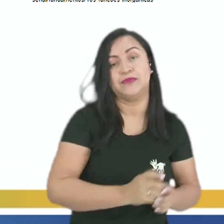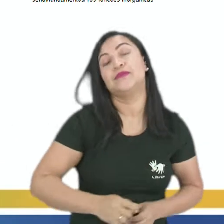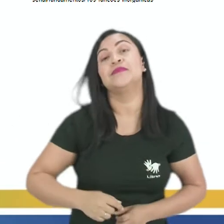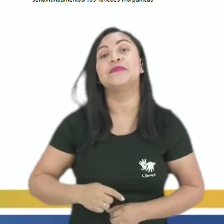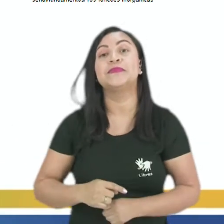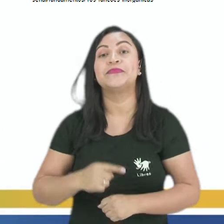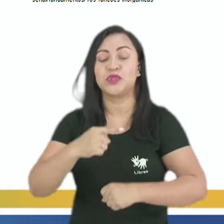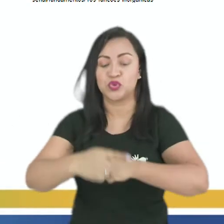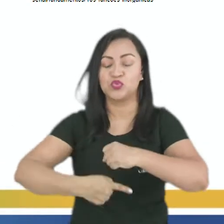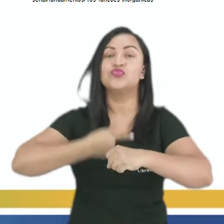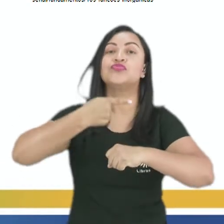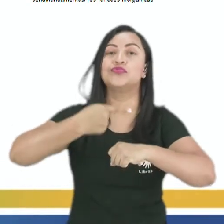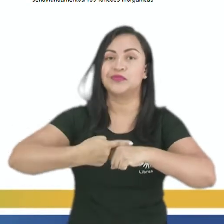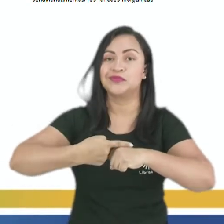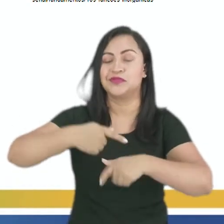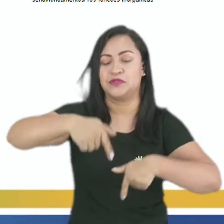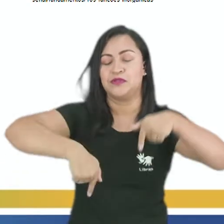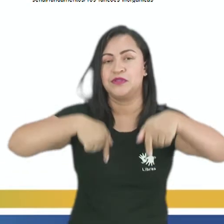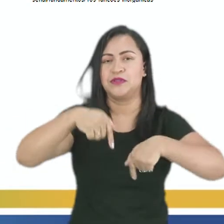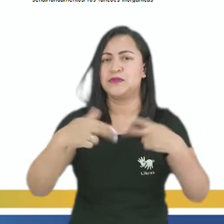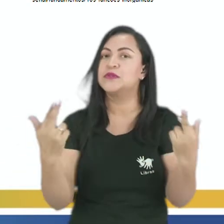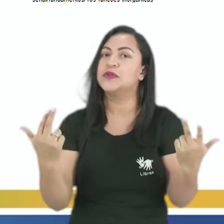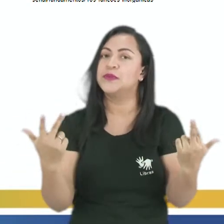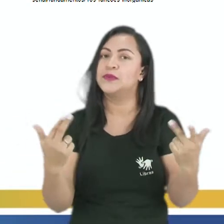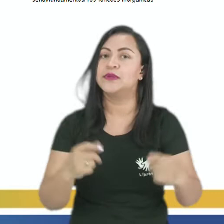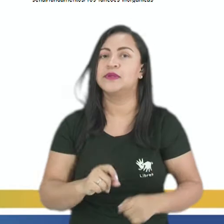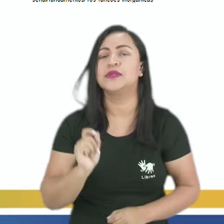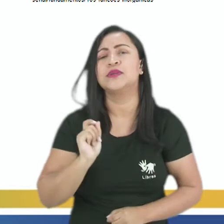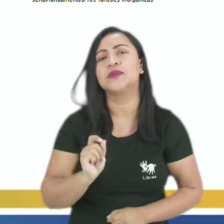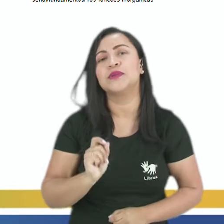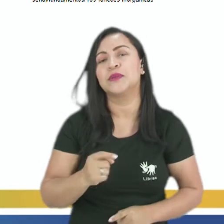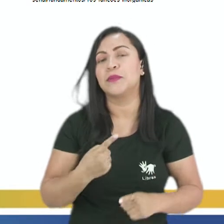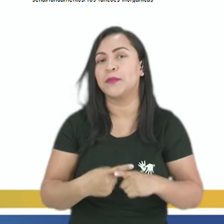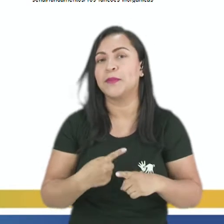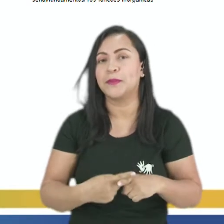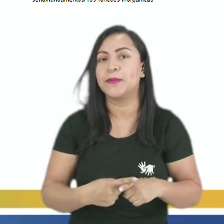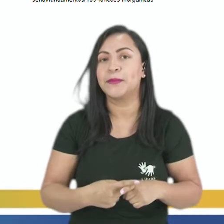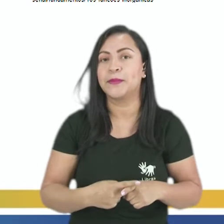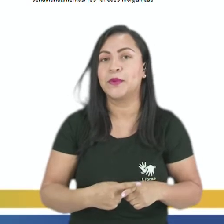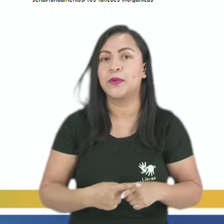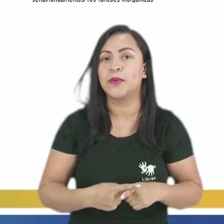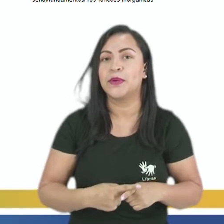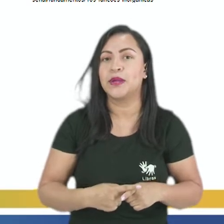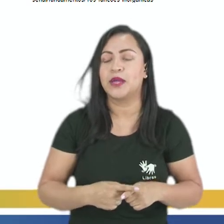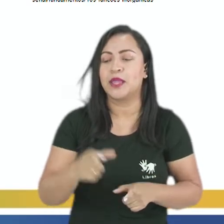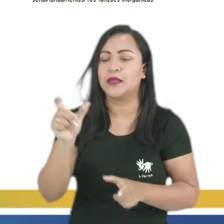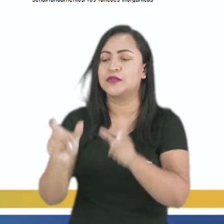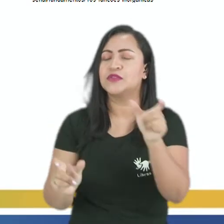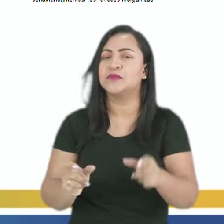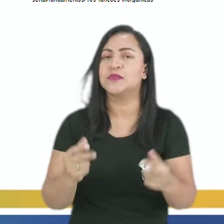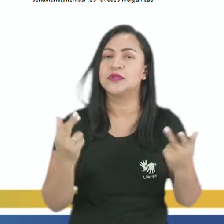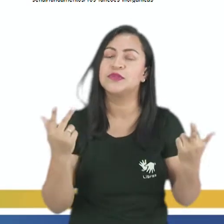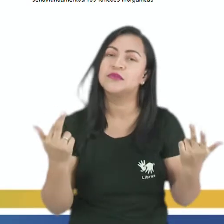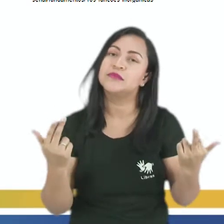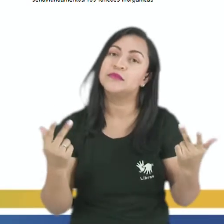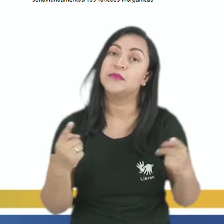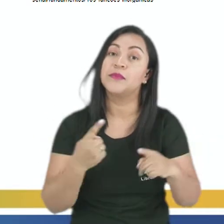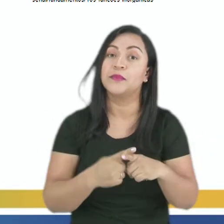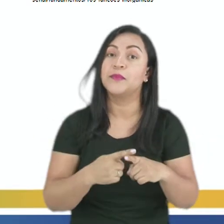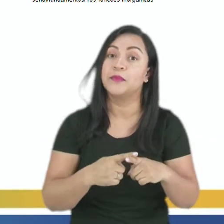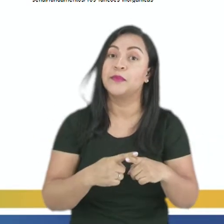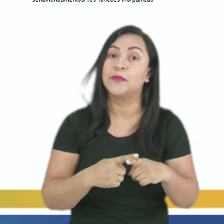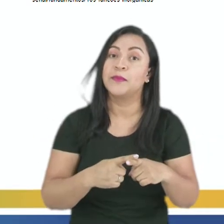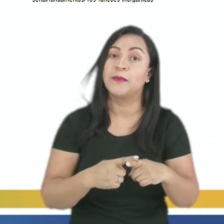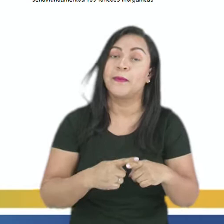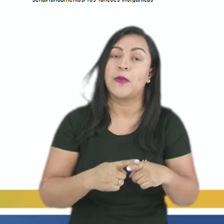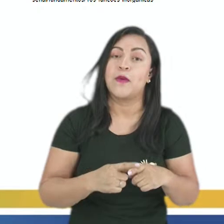apresentar propriedades químicas semelhantes. E por que essas propriedades elas são semelhantes? Porque essas substâncias elas